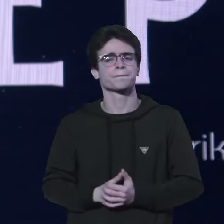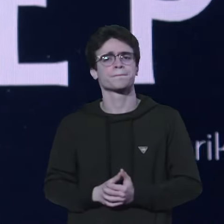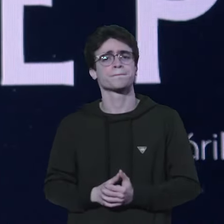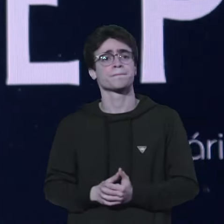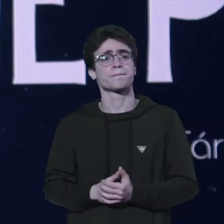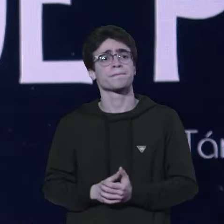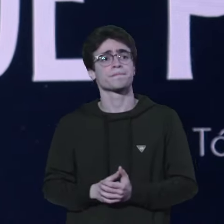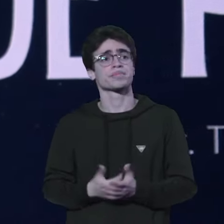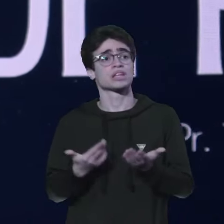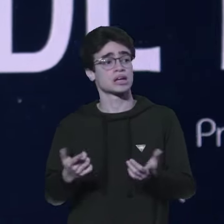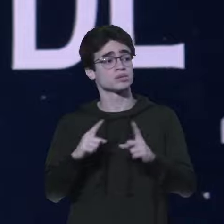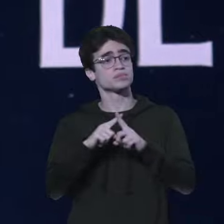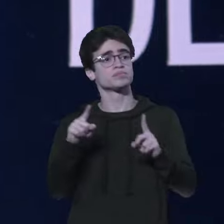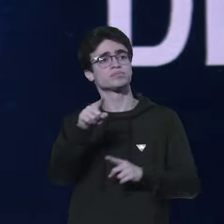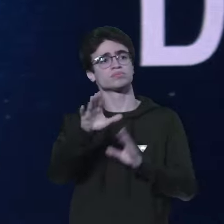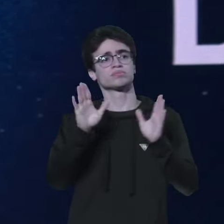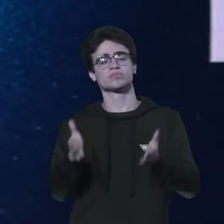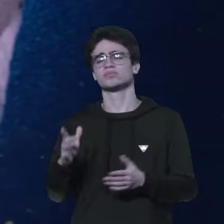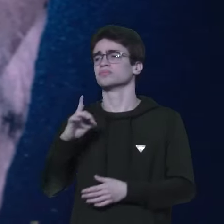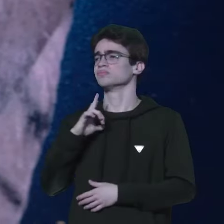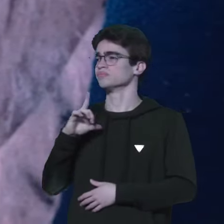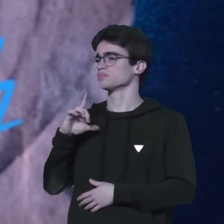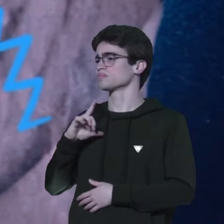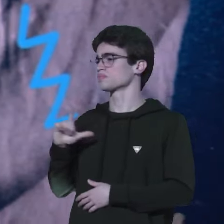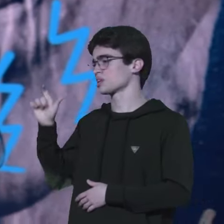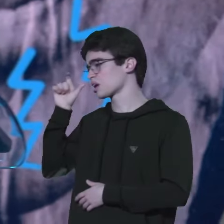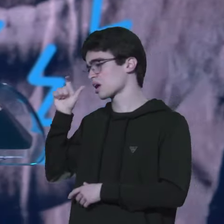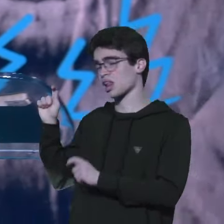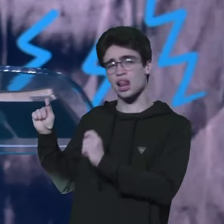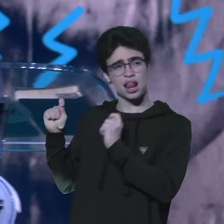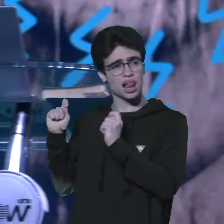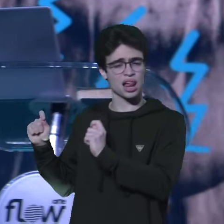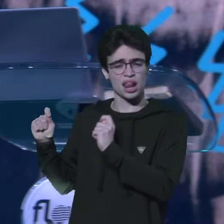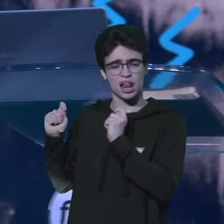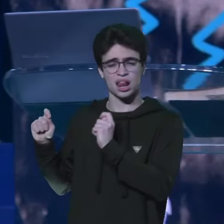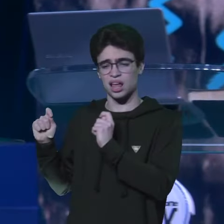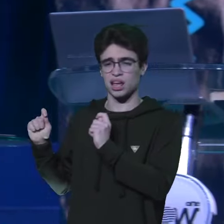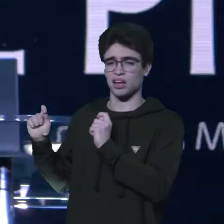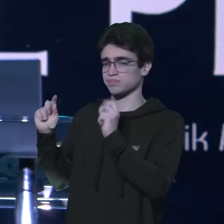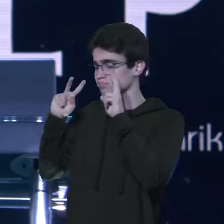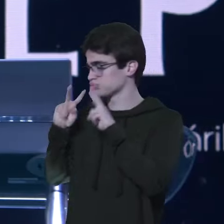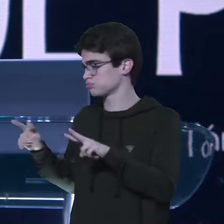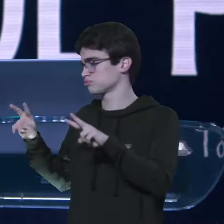mas tem ouvido demais a voz de Piton,